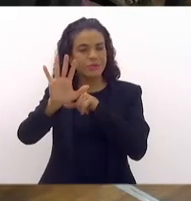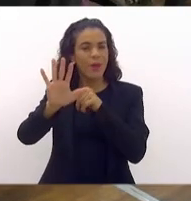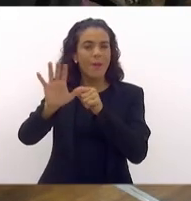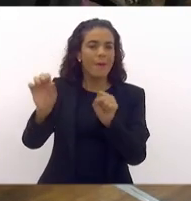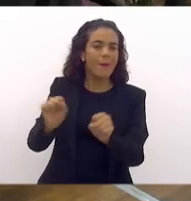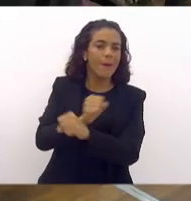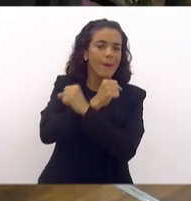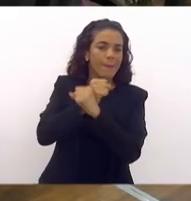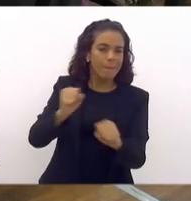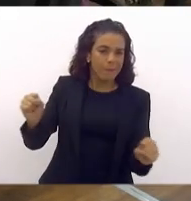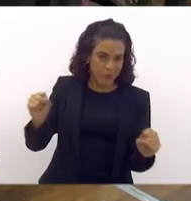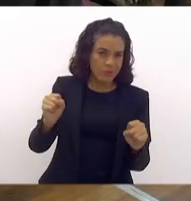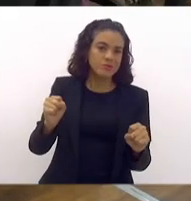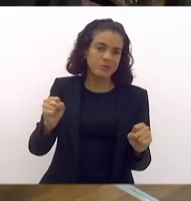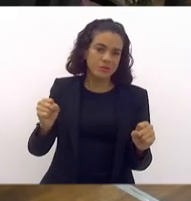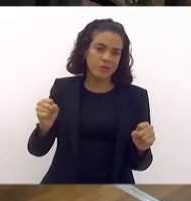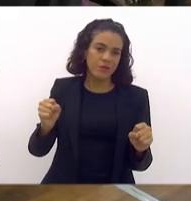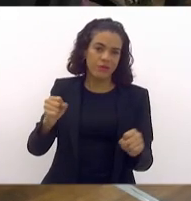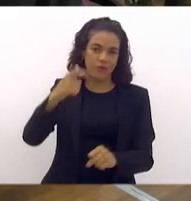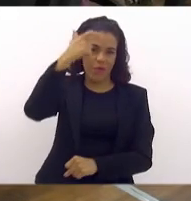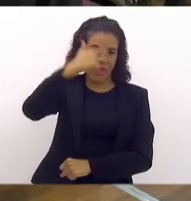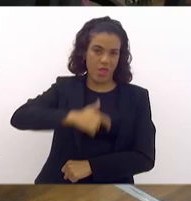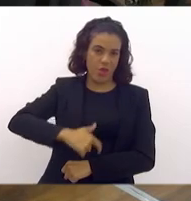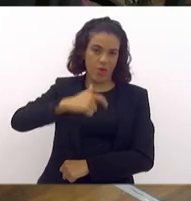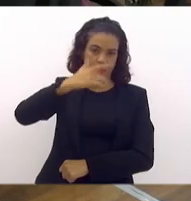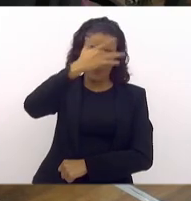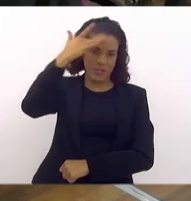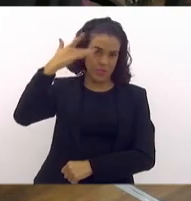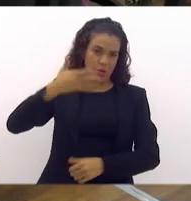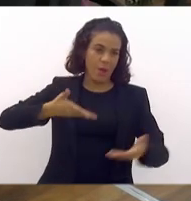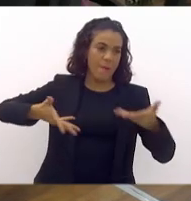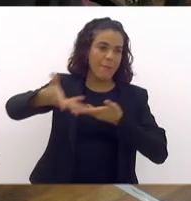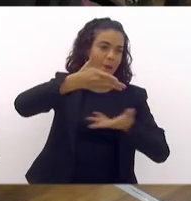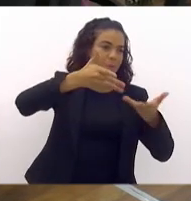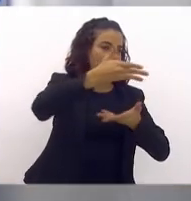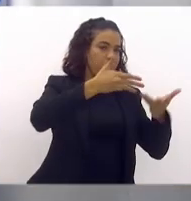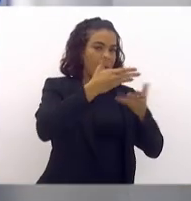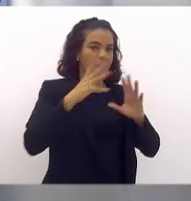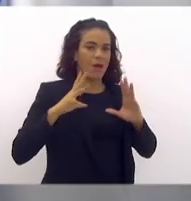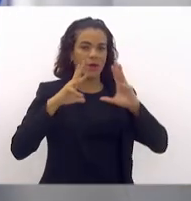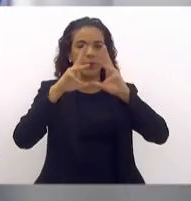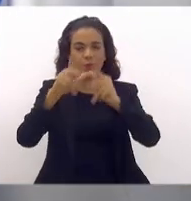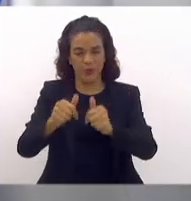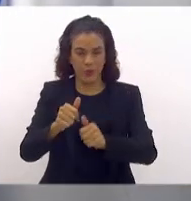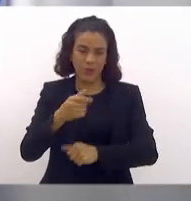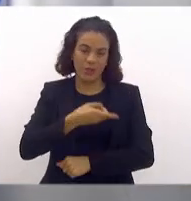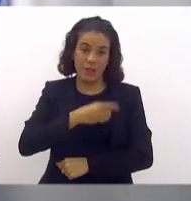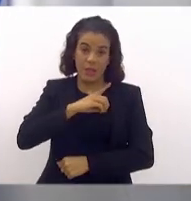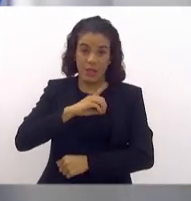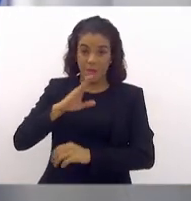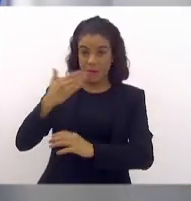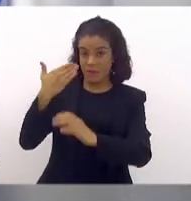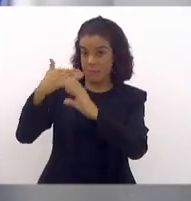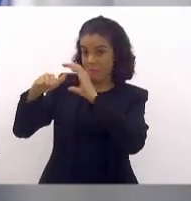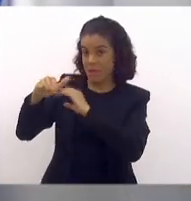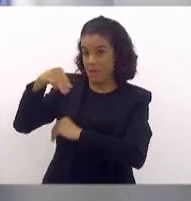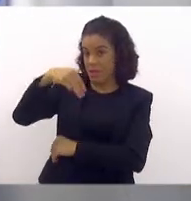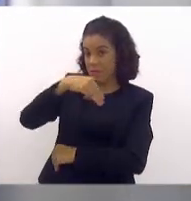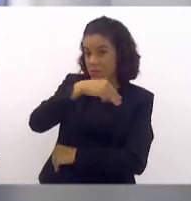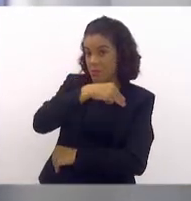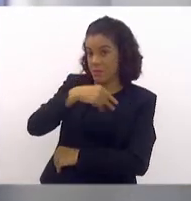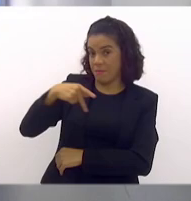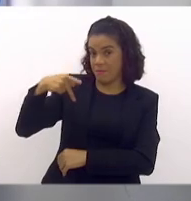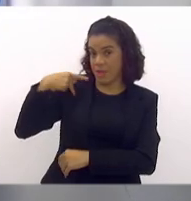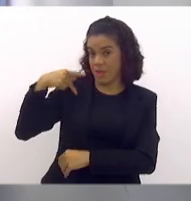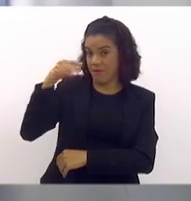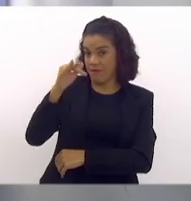impossível se fazer uma interlocução pessoal com todas as unidades. Mas você manda para o MP federal, que manda